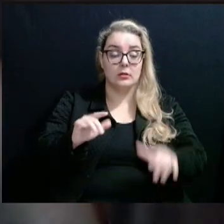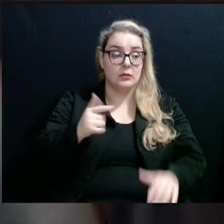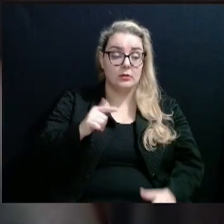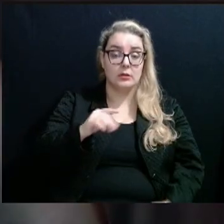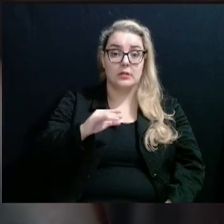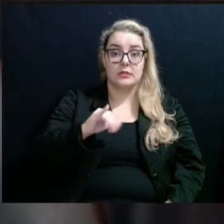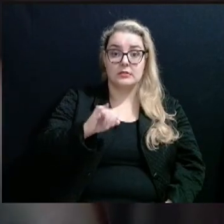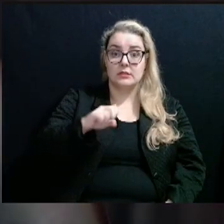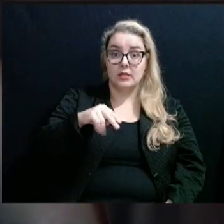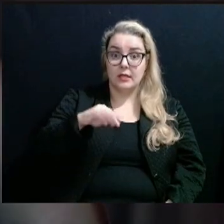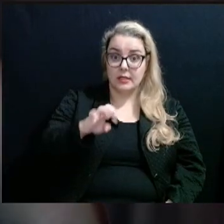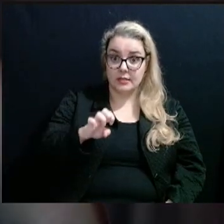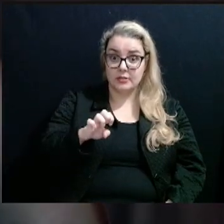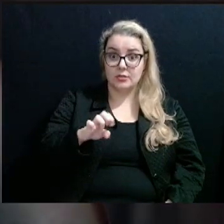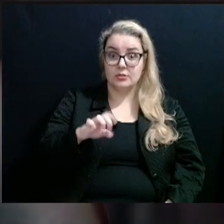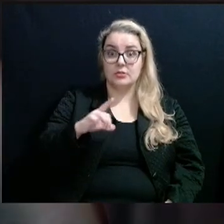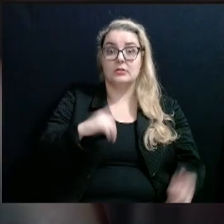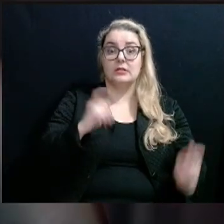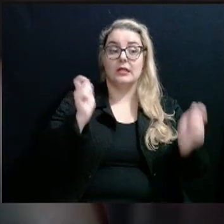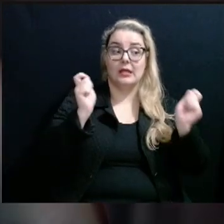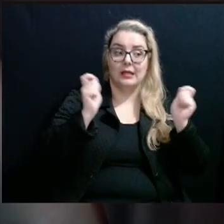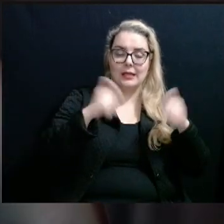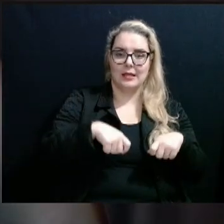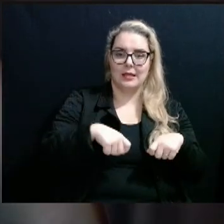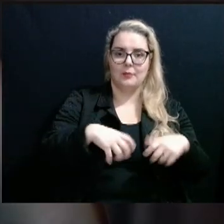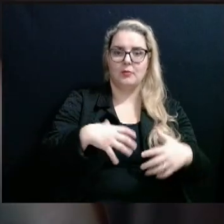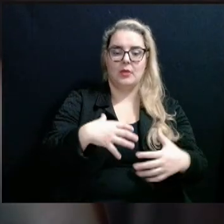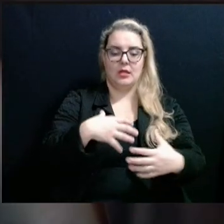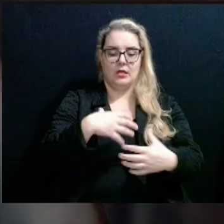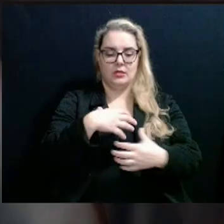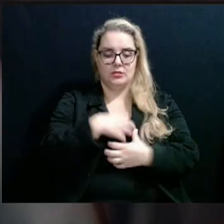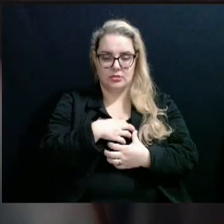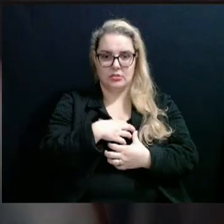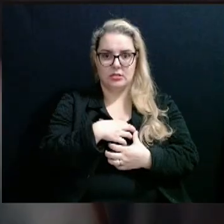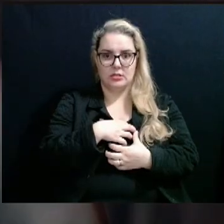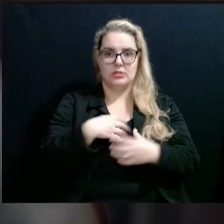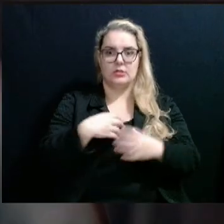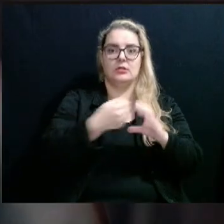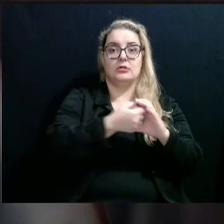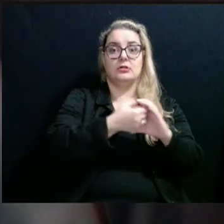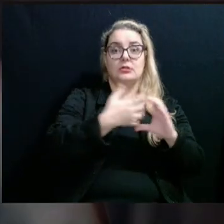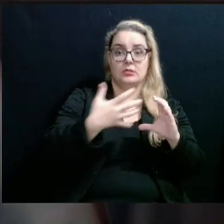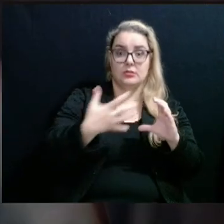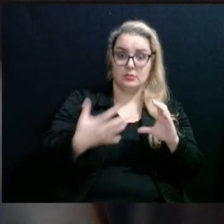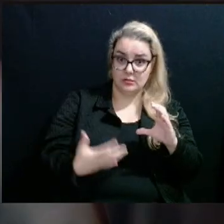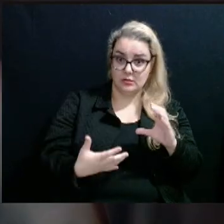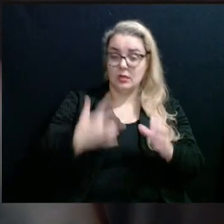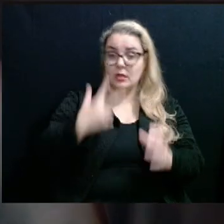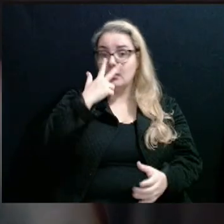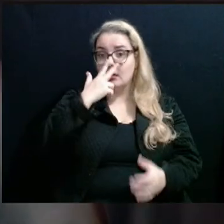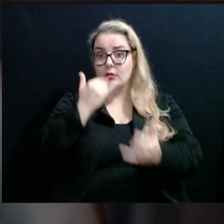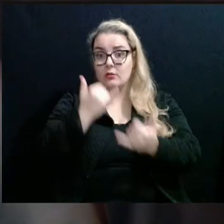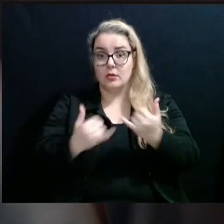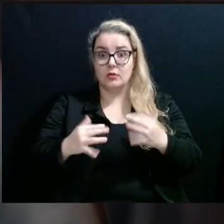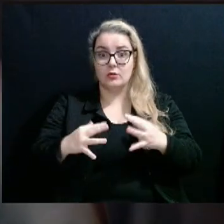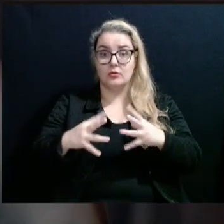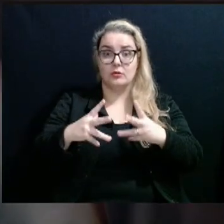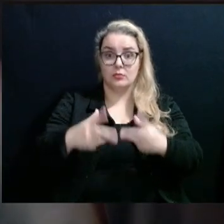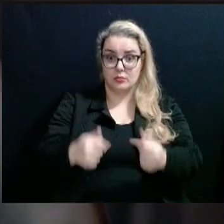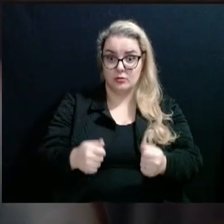sim. capacidade de sentir características semelhantes àquilo que todo ser